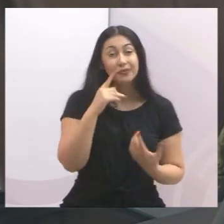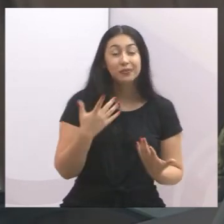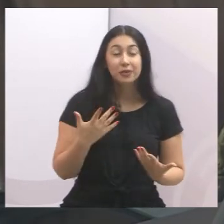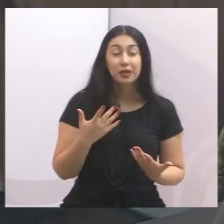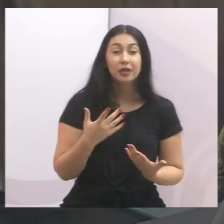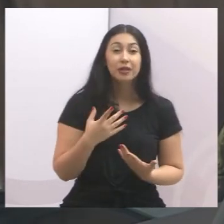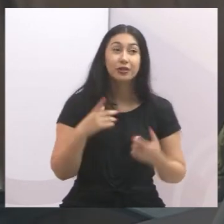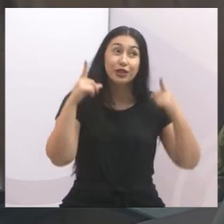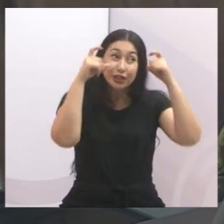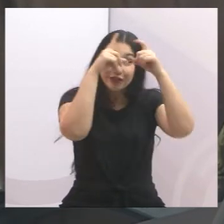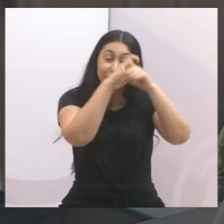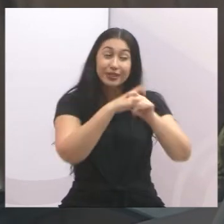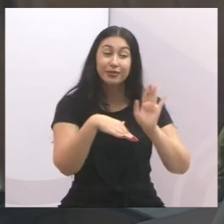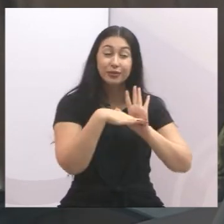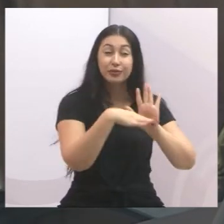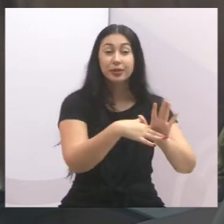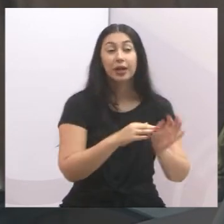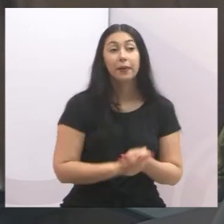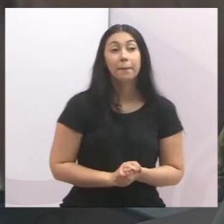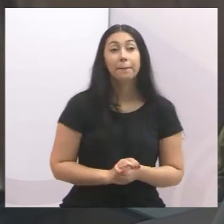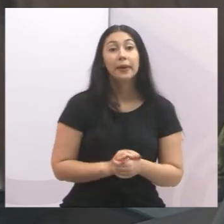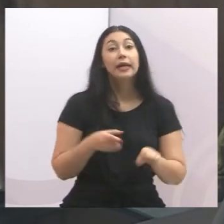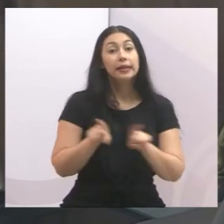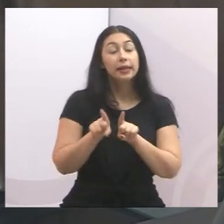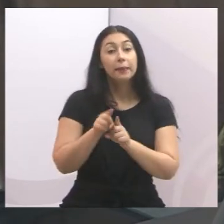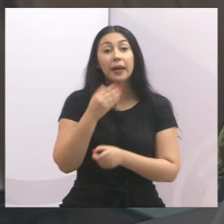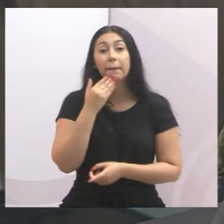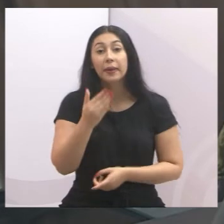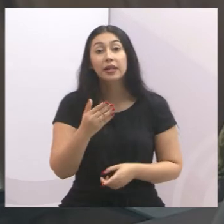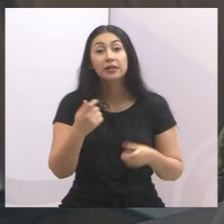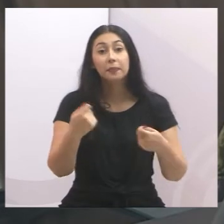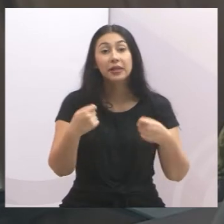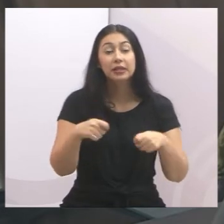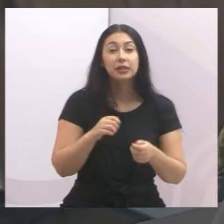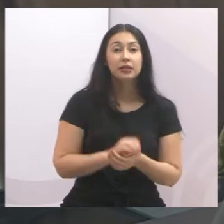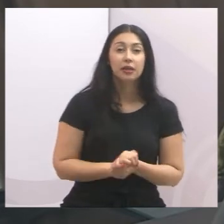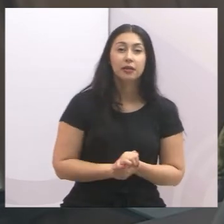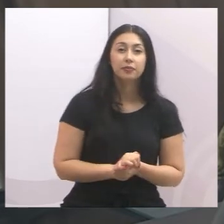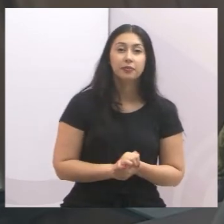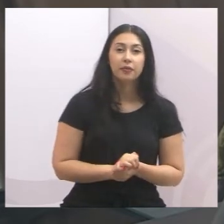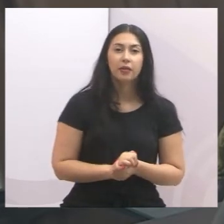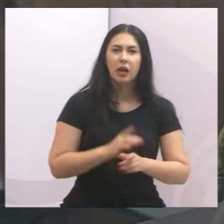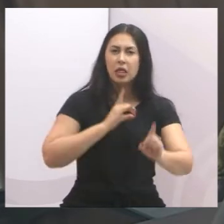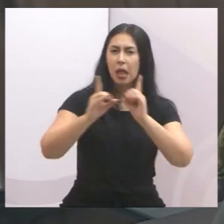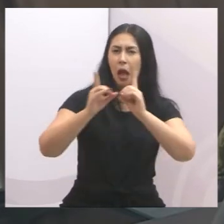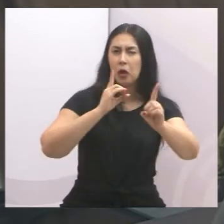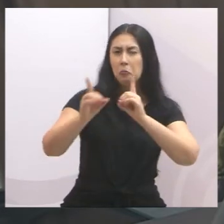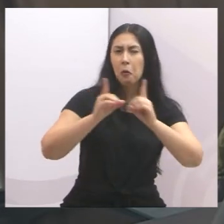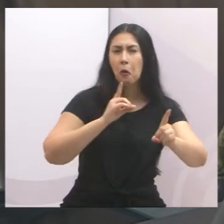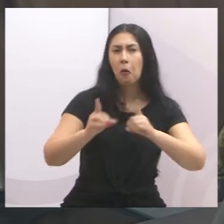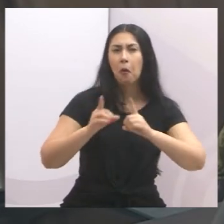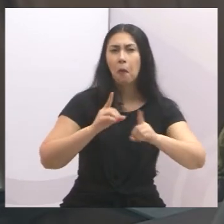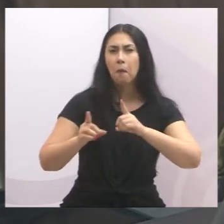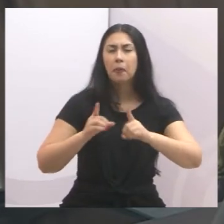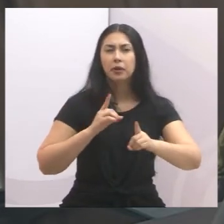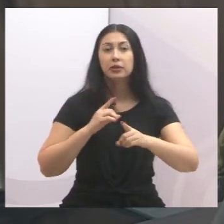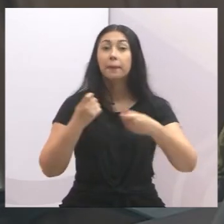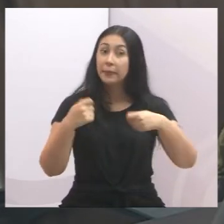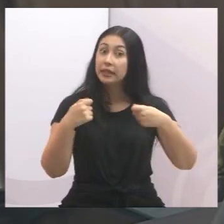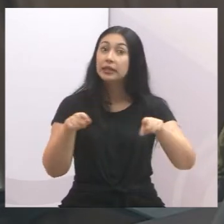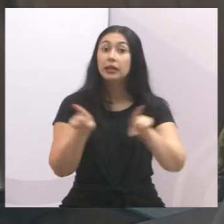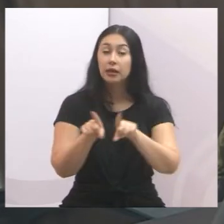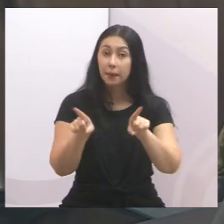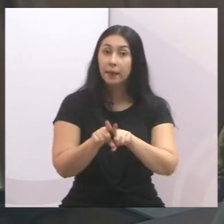requerimentos para que essa tela de proteção também seja colocada nos viadutos, em especial lá da estrada de São Silvestre e Vila Garcia, que